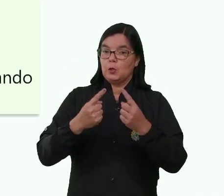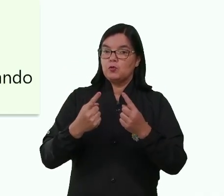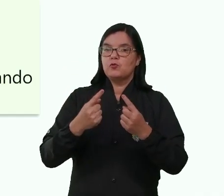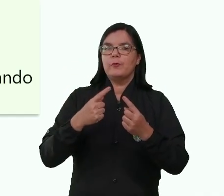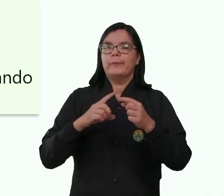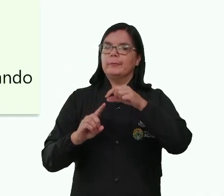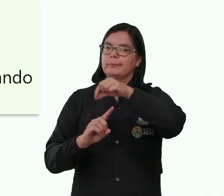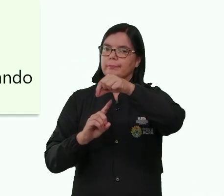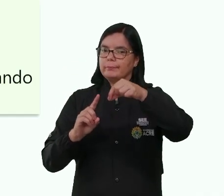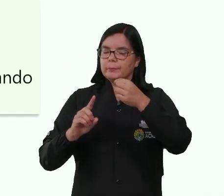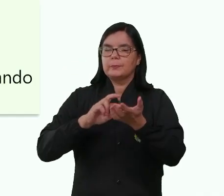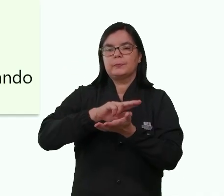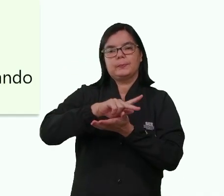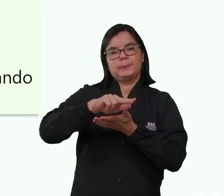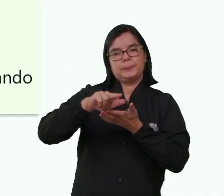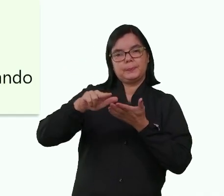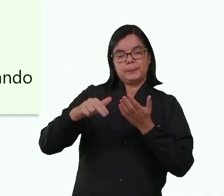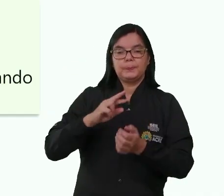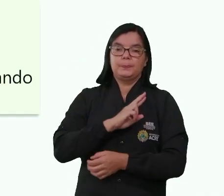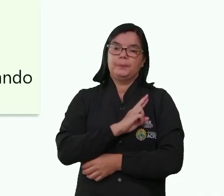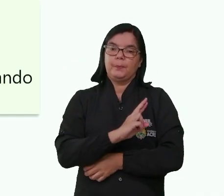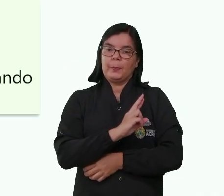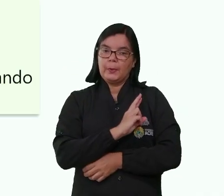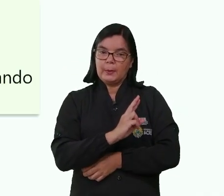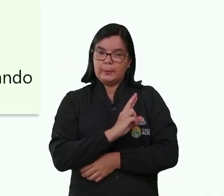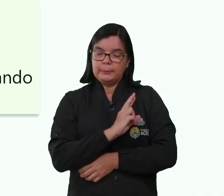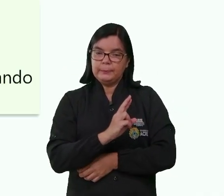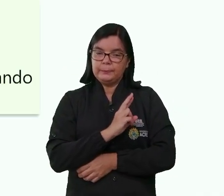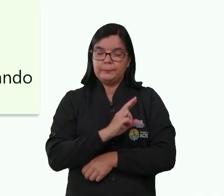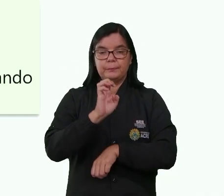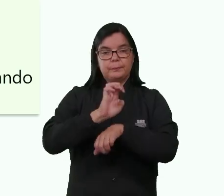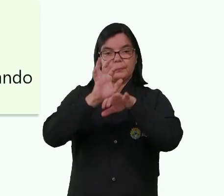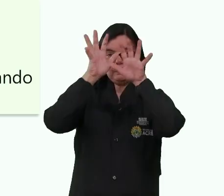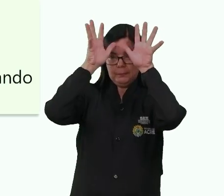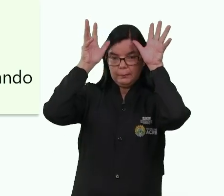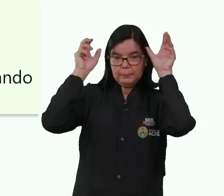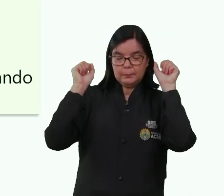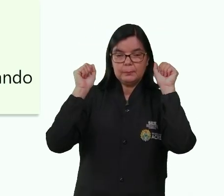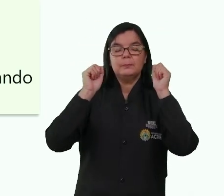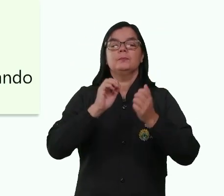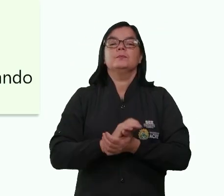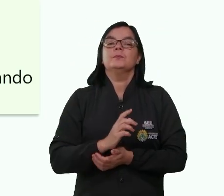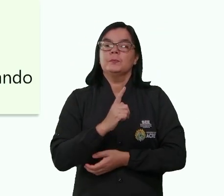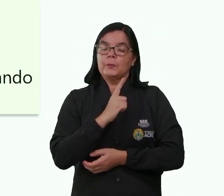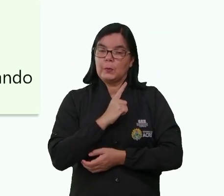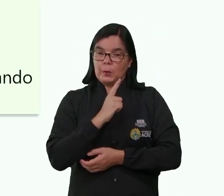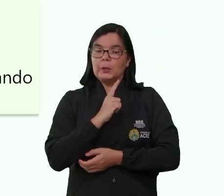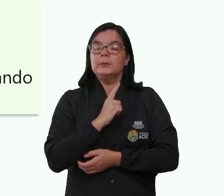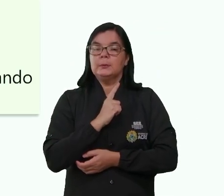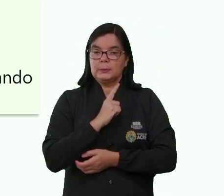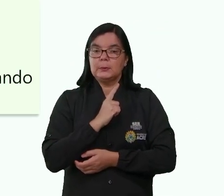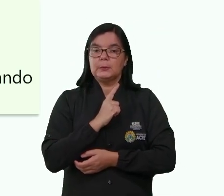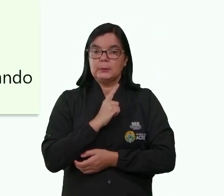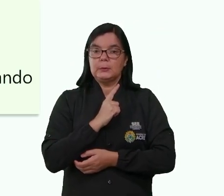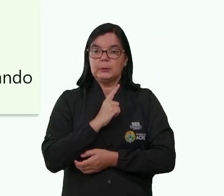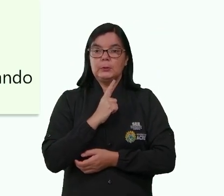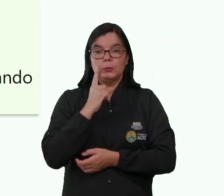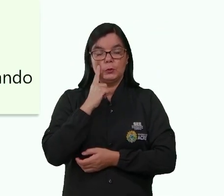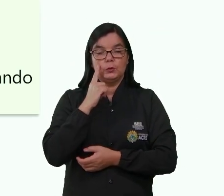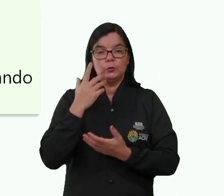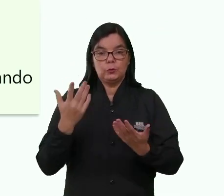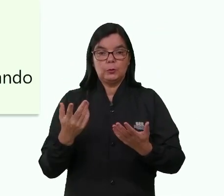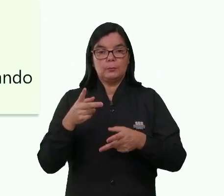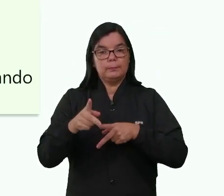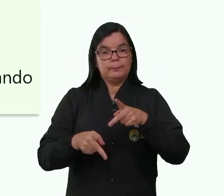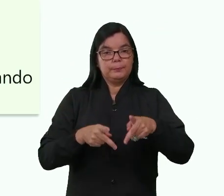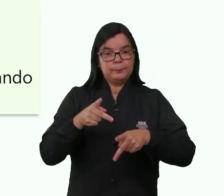temos várias festas religiosas, né, no estado do Acre, que possuem uma grande adesão, digamos assim,